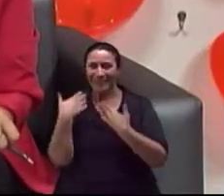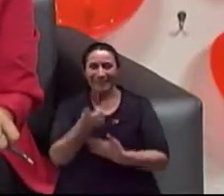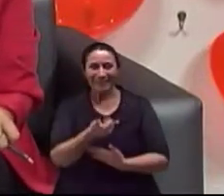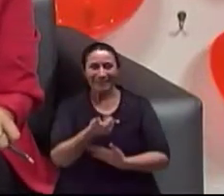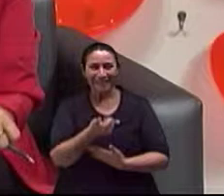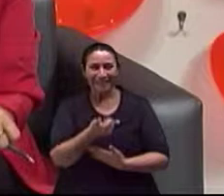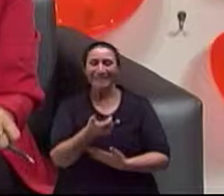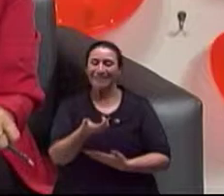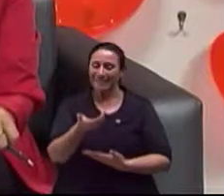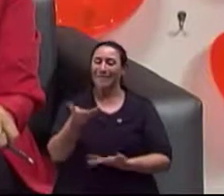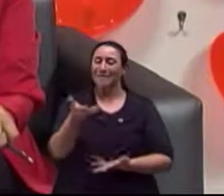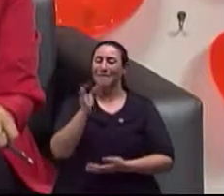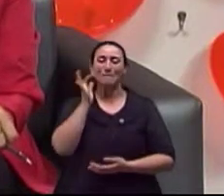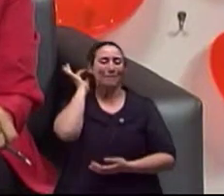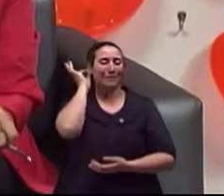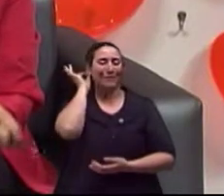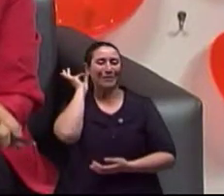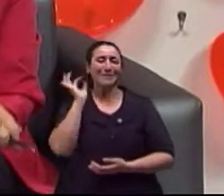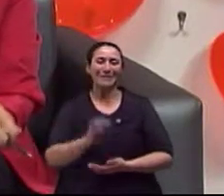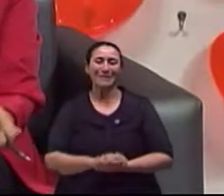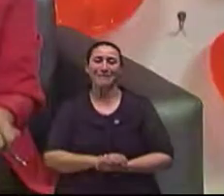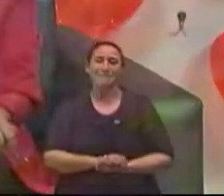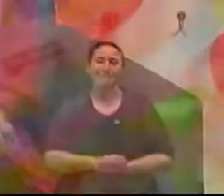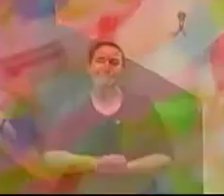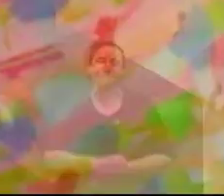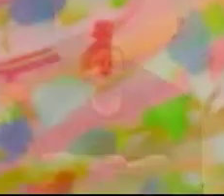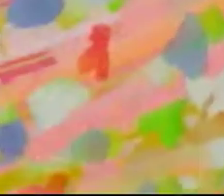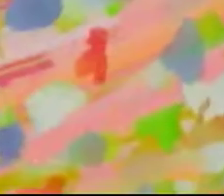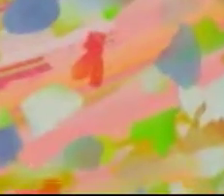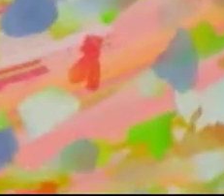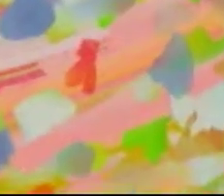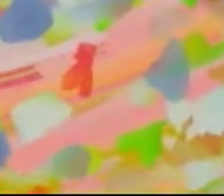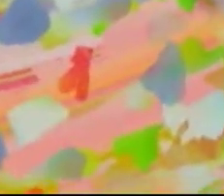hein maravilhoso digo eu